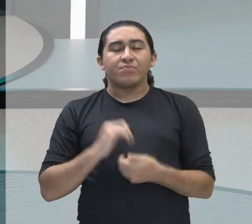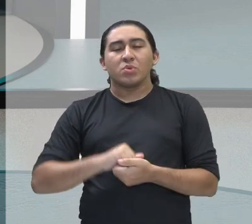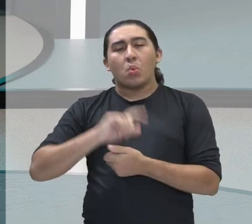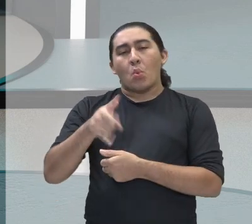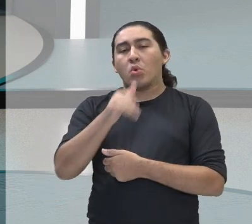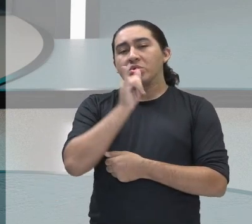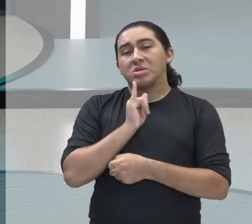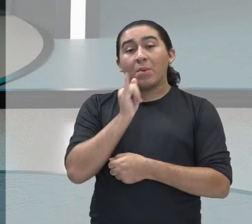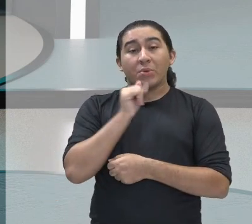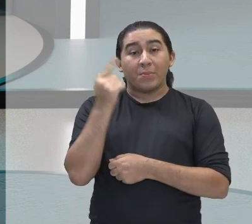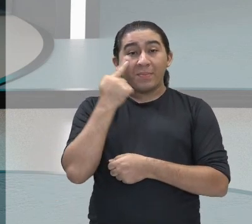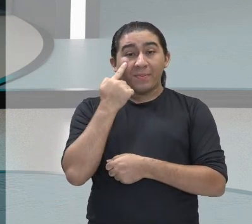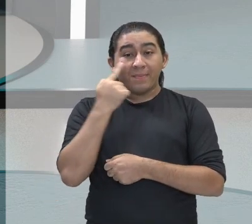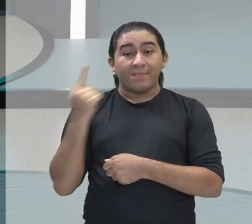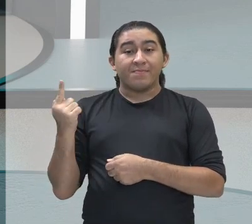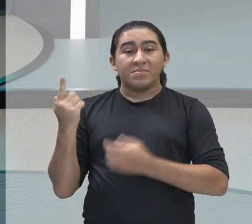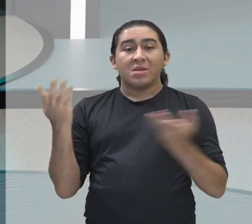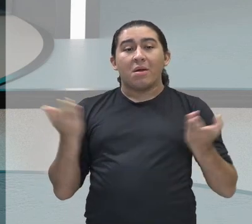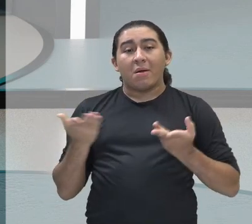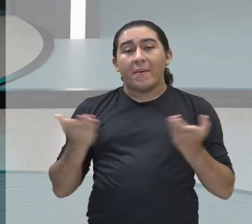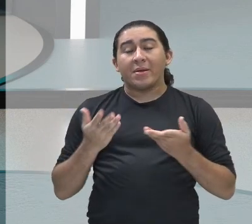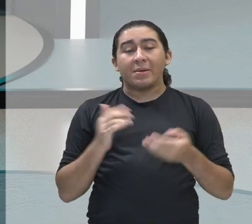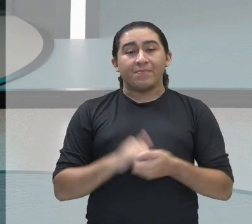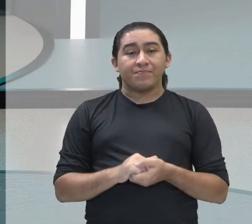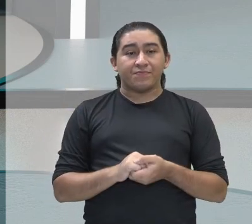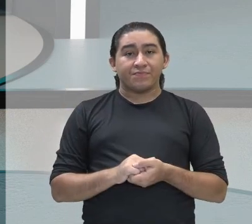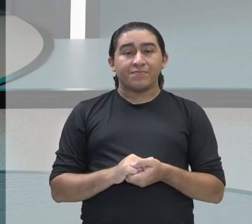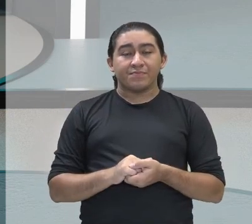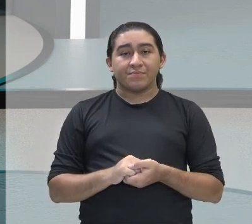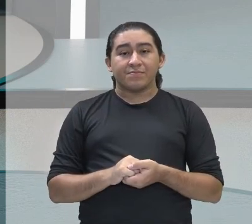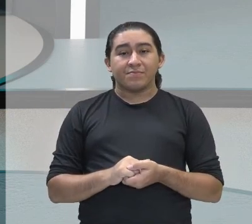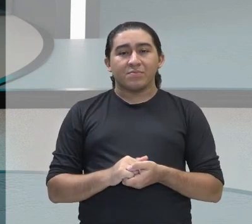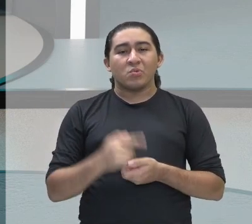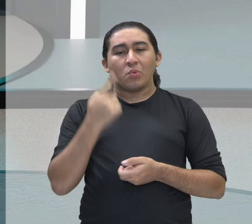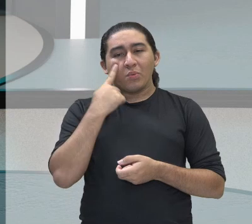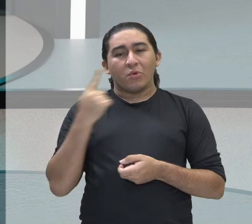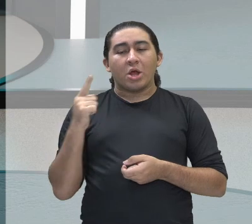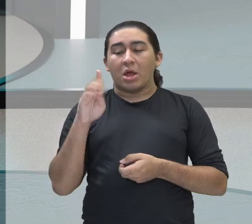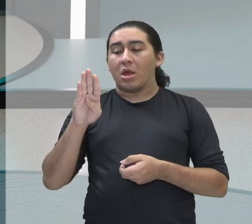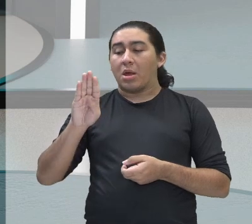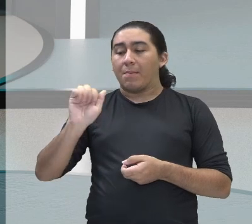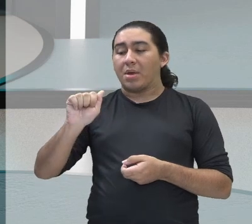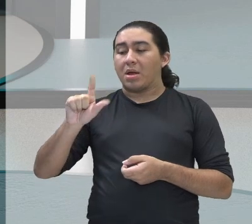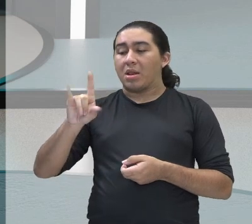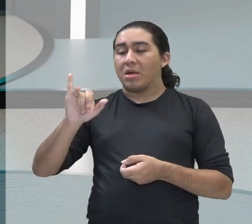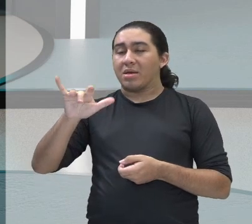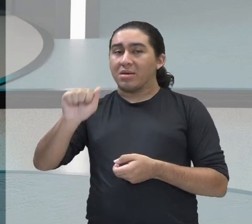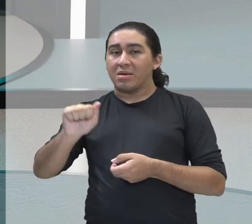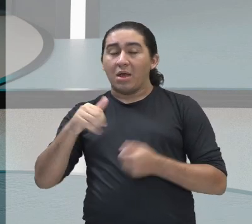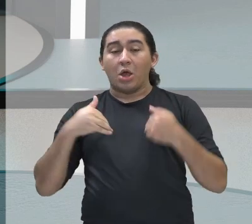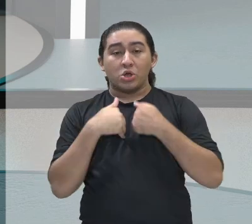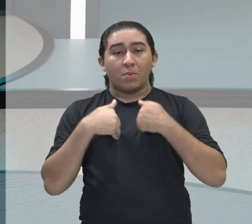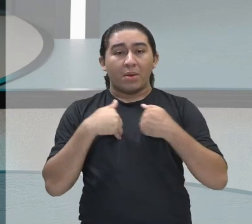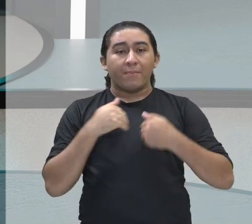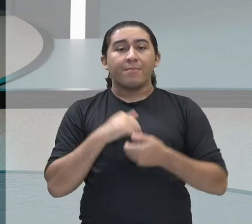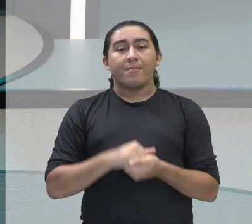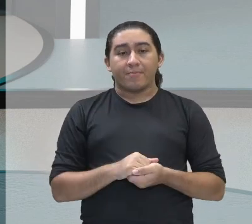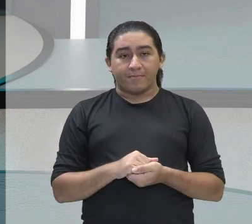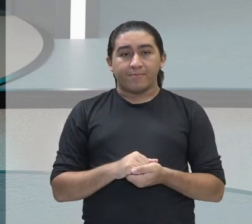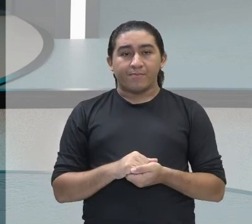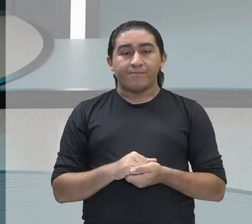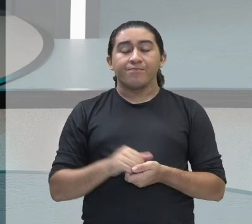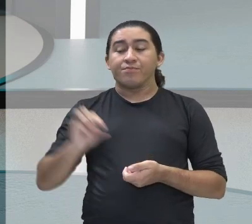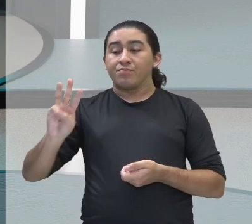aqui é o seguinte, olha só, nós vamos falar agora da baleia, vamos lá? Olha só, the whale is a heavy animal. Whale,